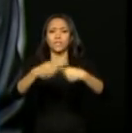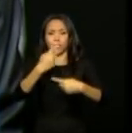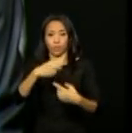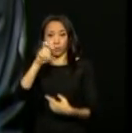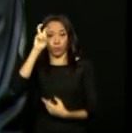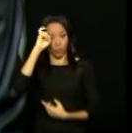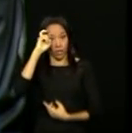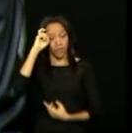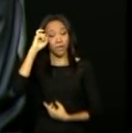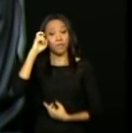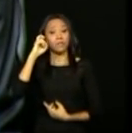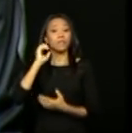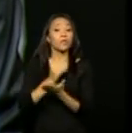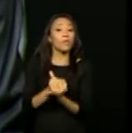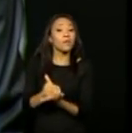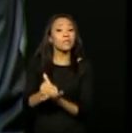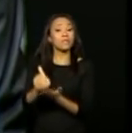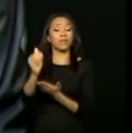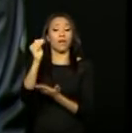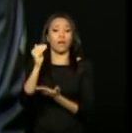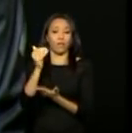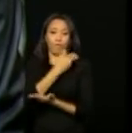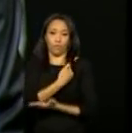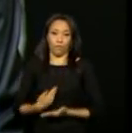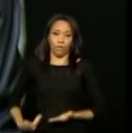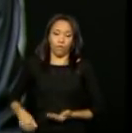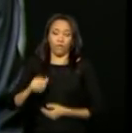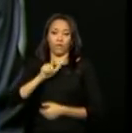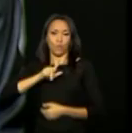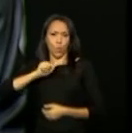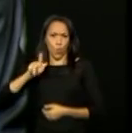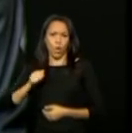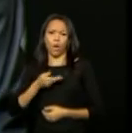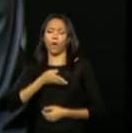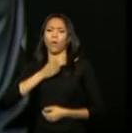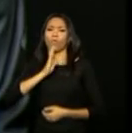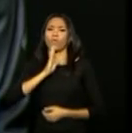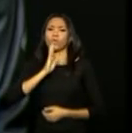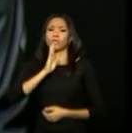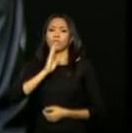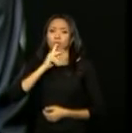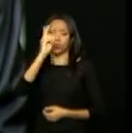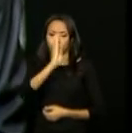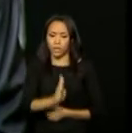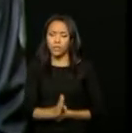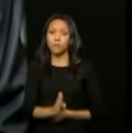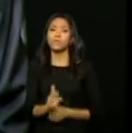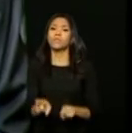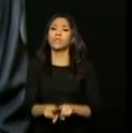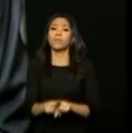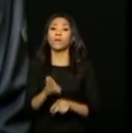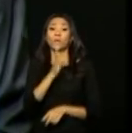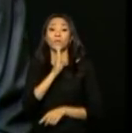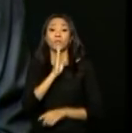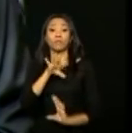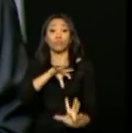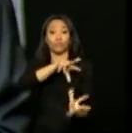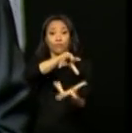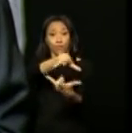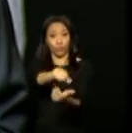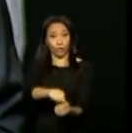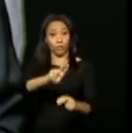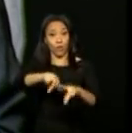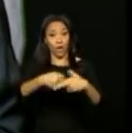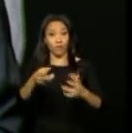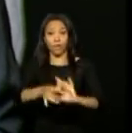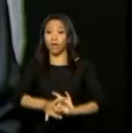Lula passaram a ser reconhecidas nacional e internacionalmente pelo seu aspecto inclusivo,